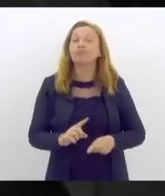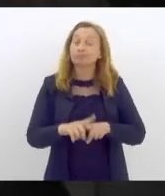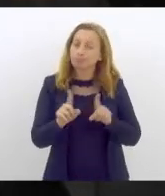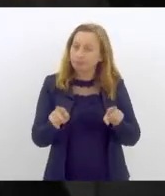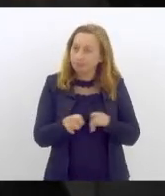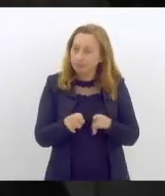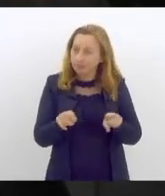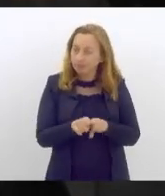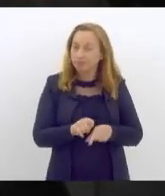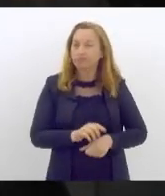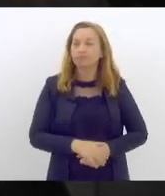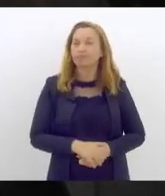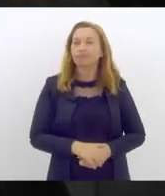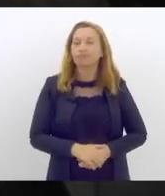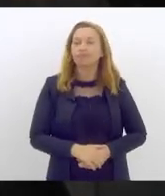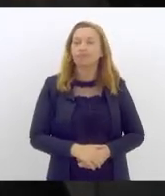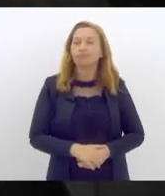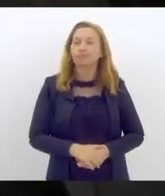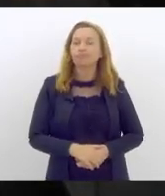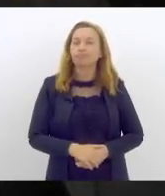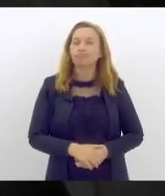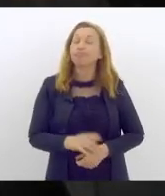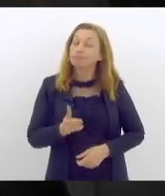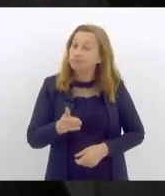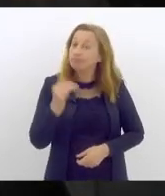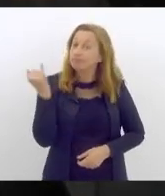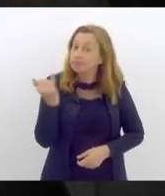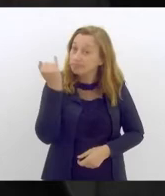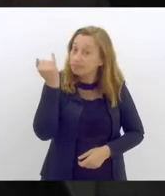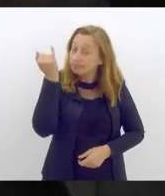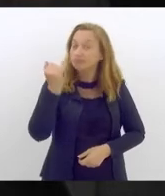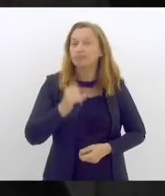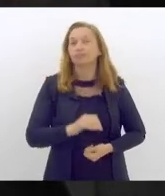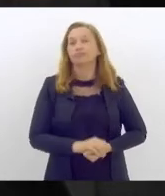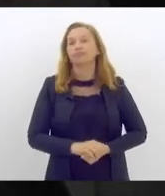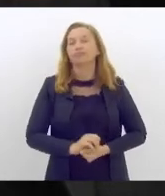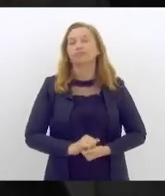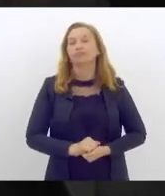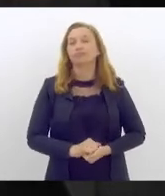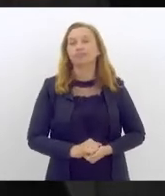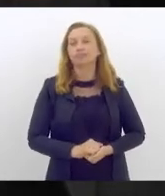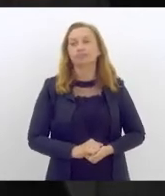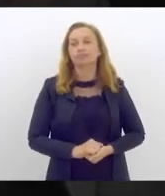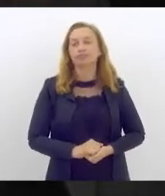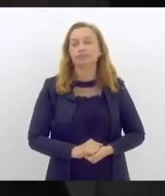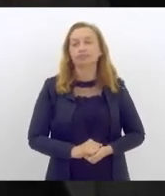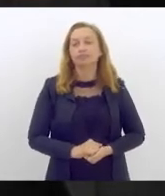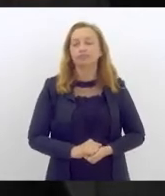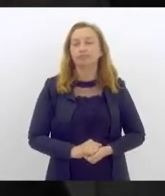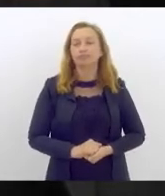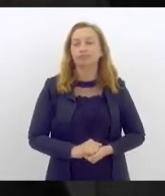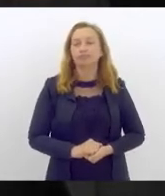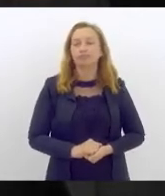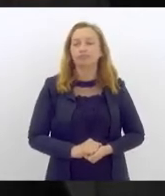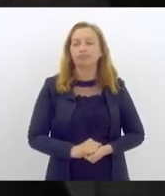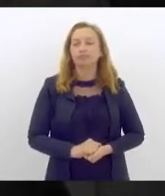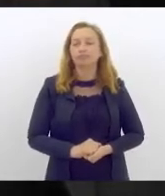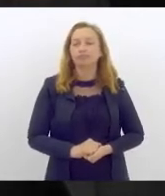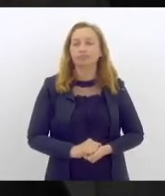também é sempre importante fazer o rastreamento